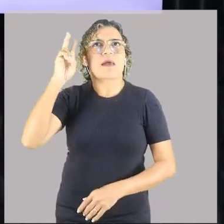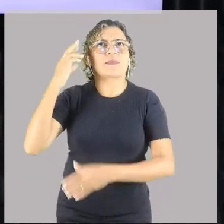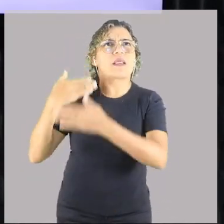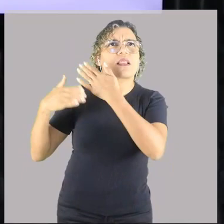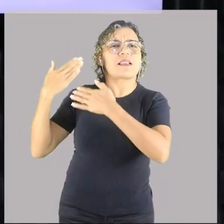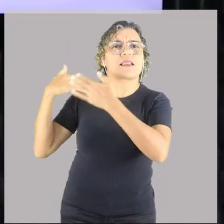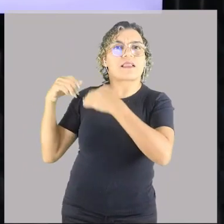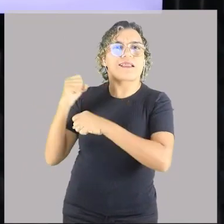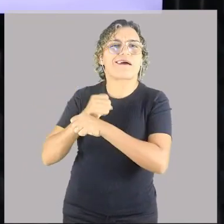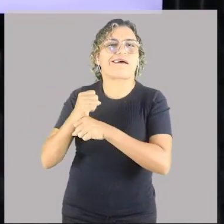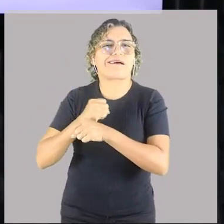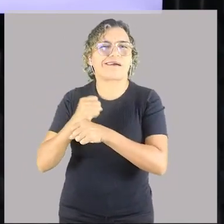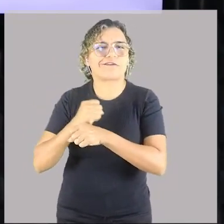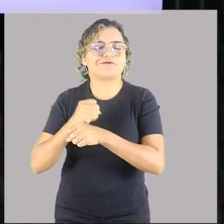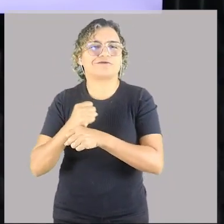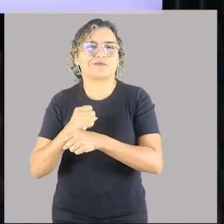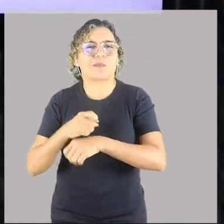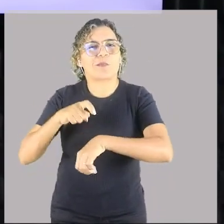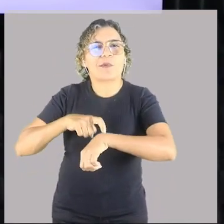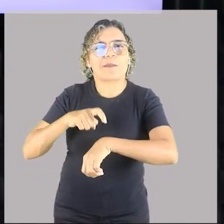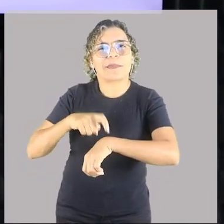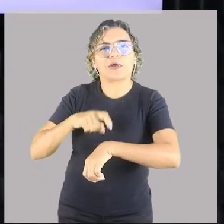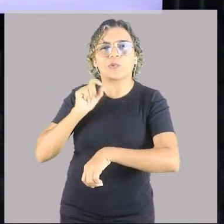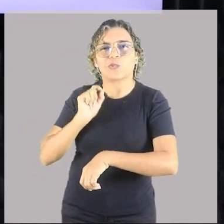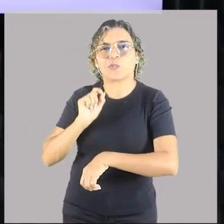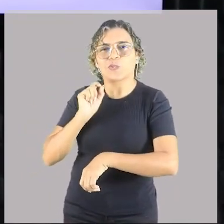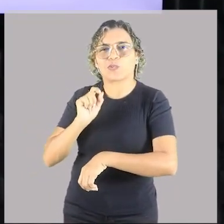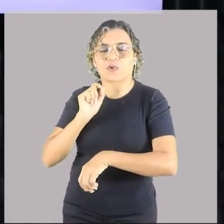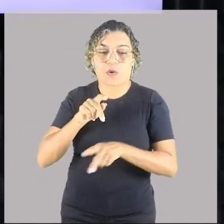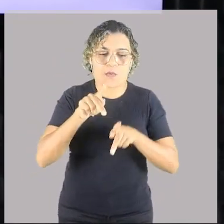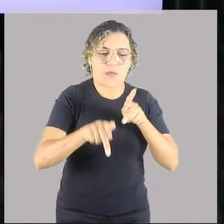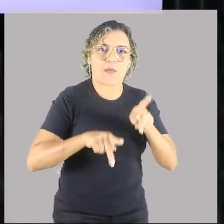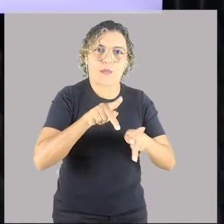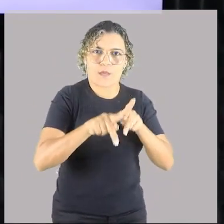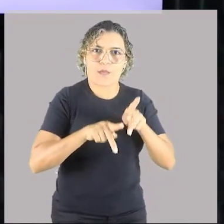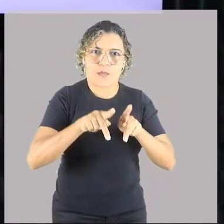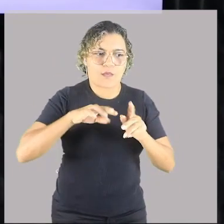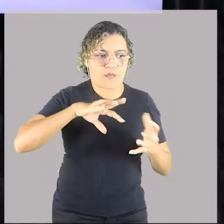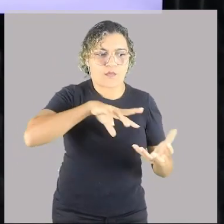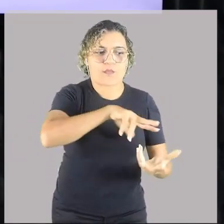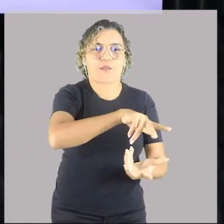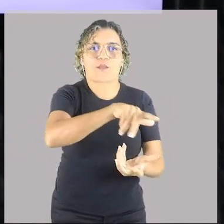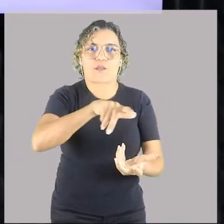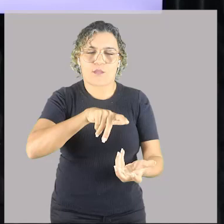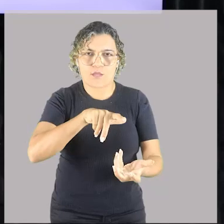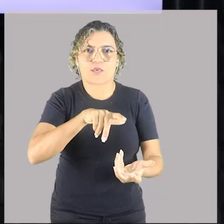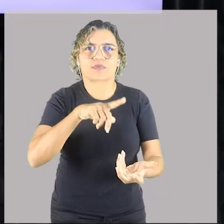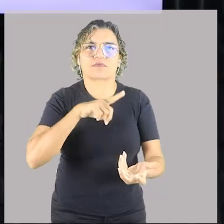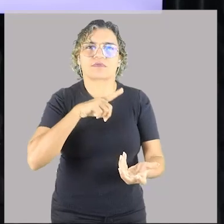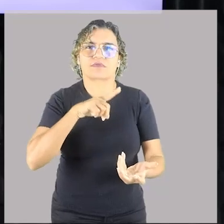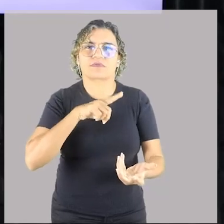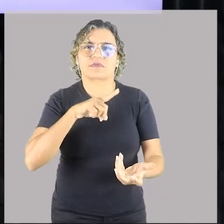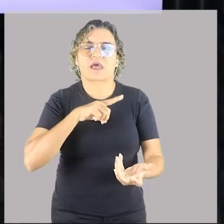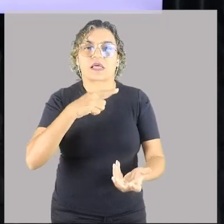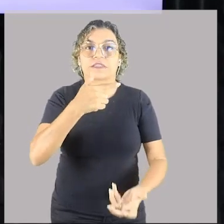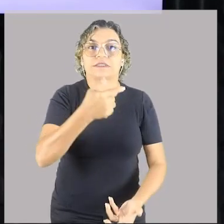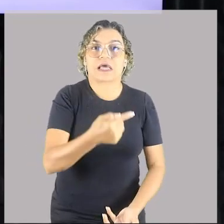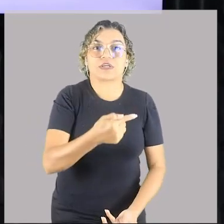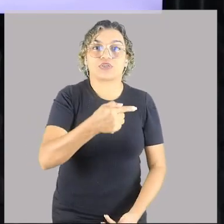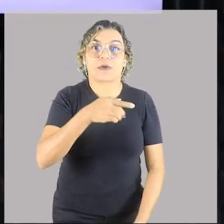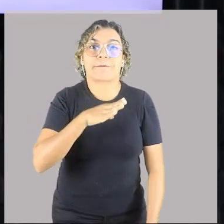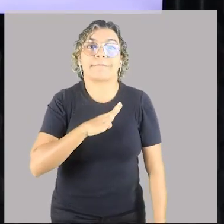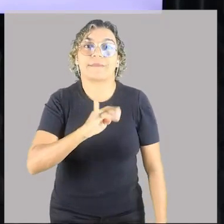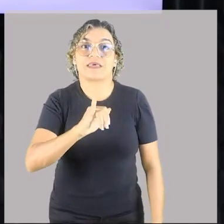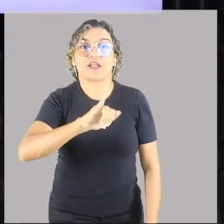alguns anos aqui, quando a população mundial chegou a atingir o patamar de